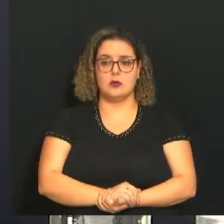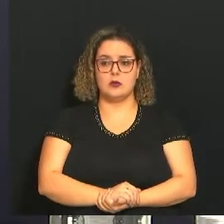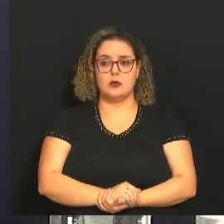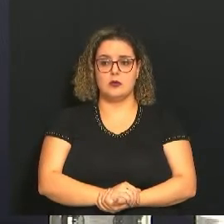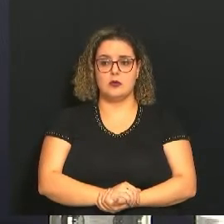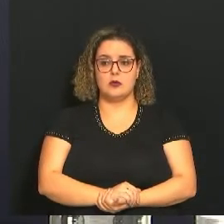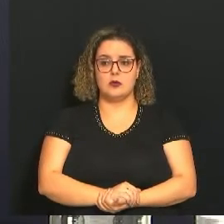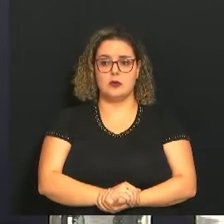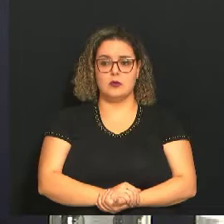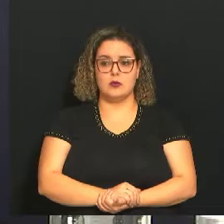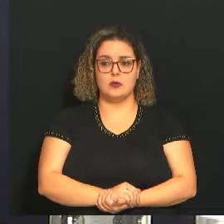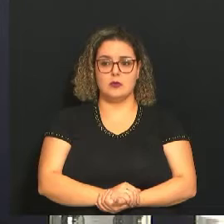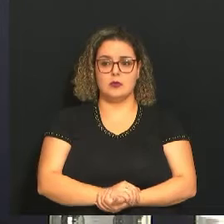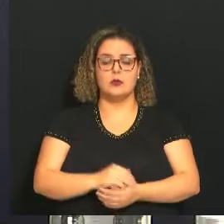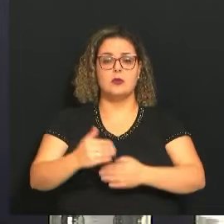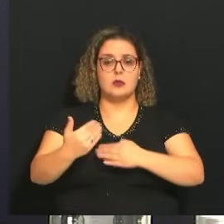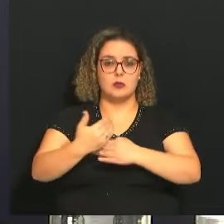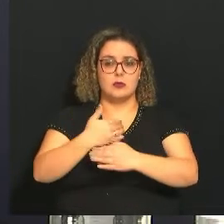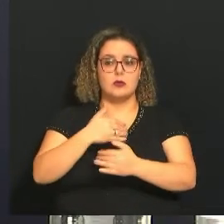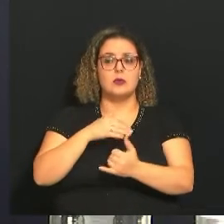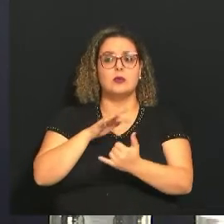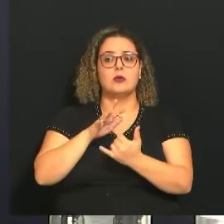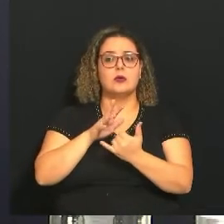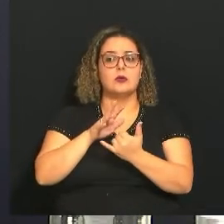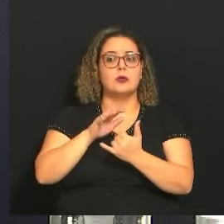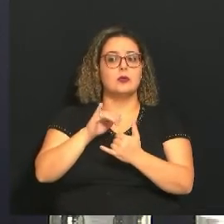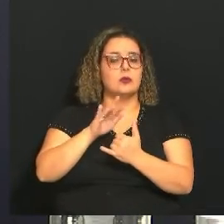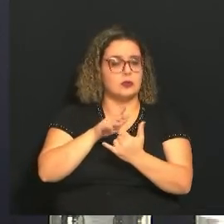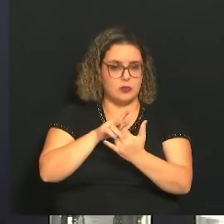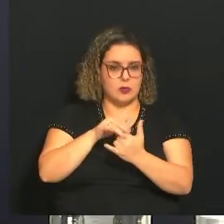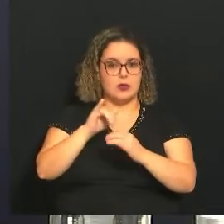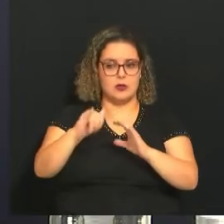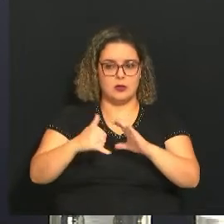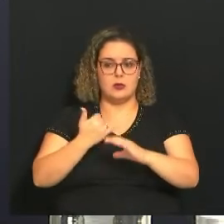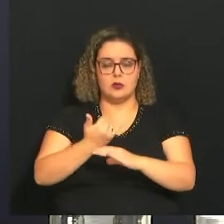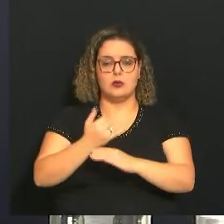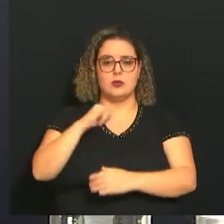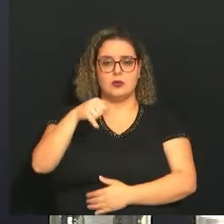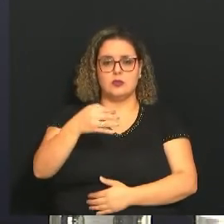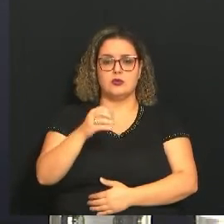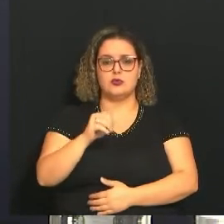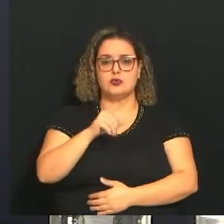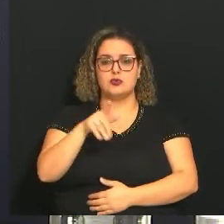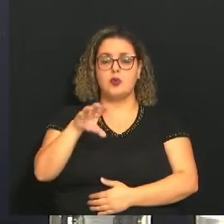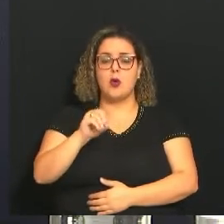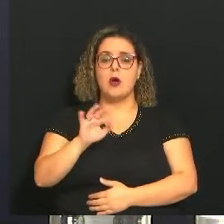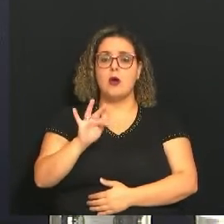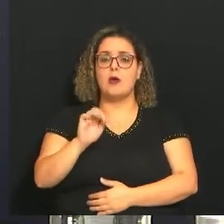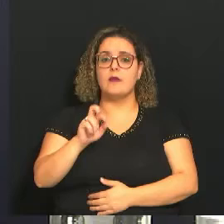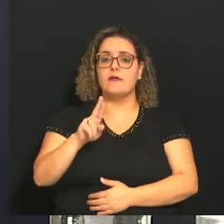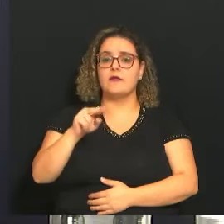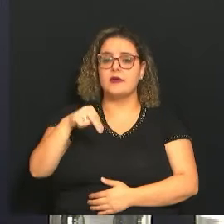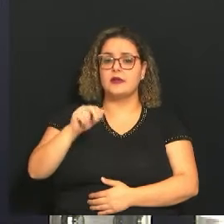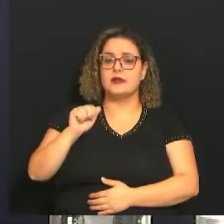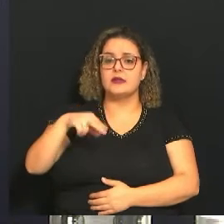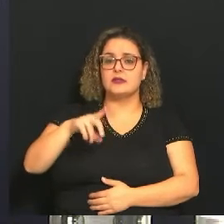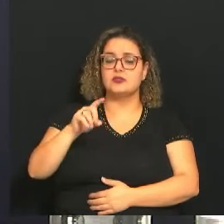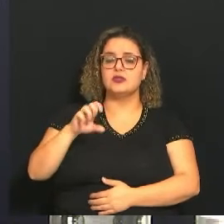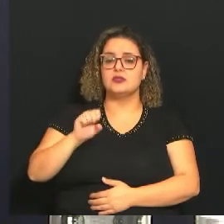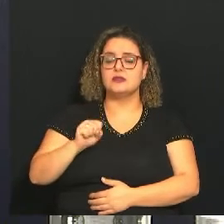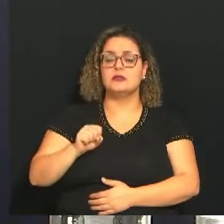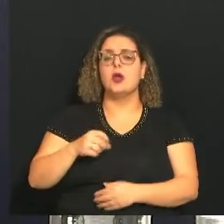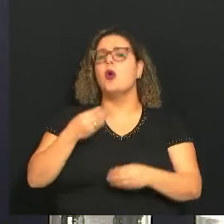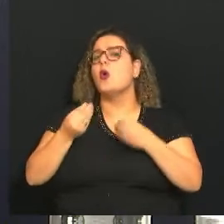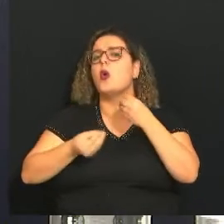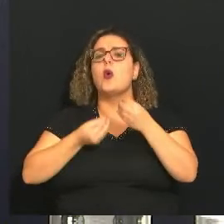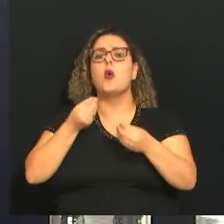pela participação no YouTube, tá? Uma é o do João Fernandes, fala o seguinte: como fica atualmente o